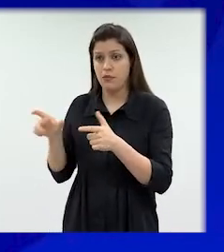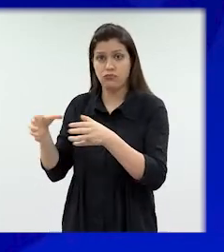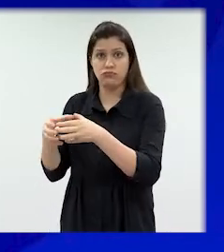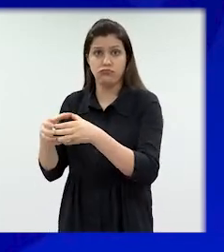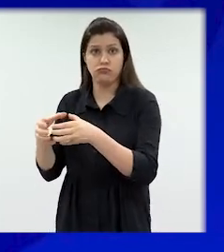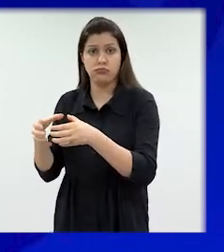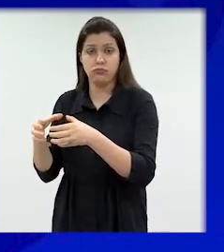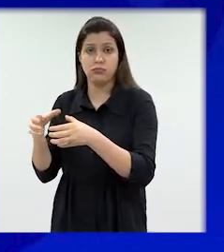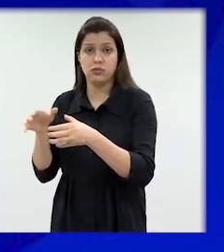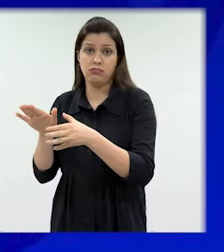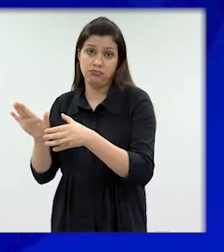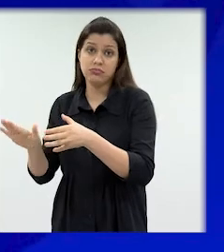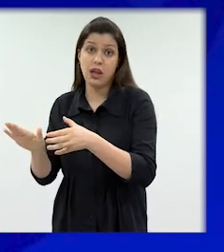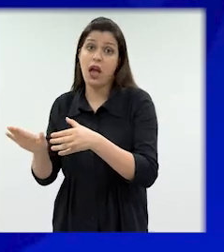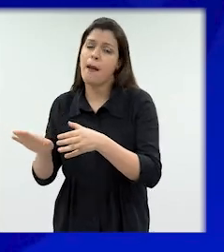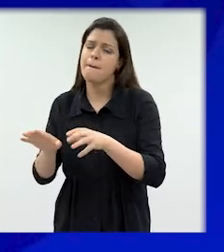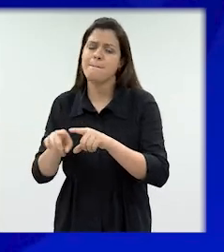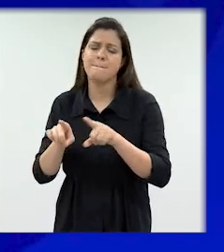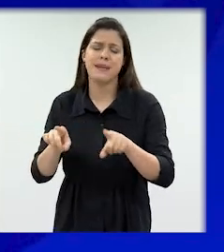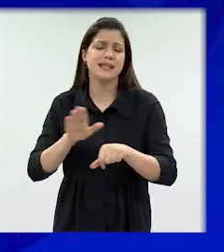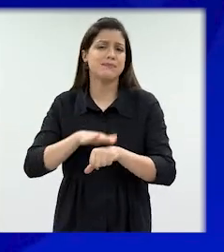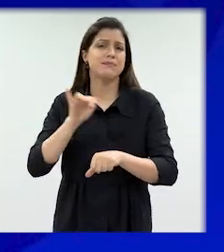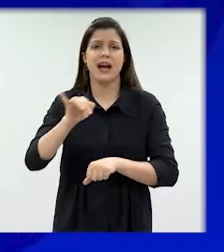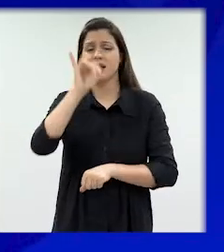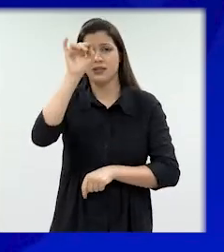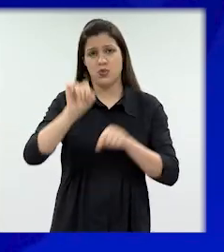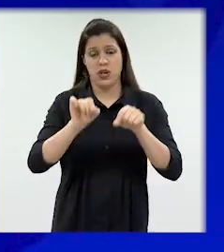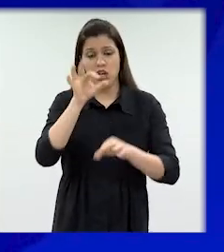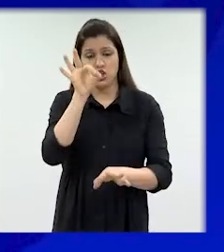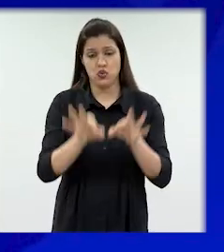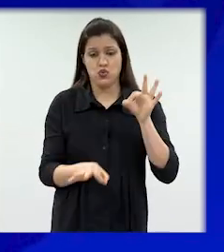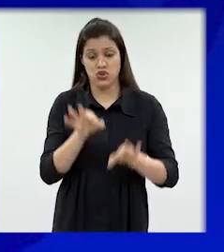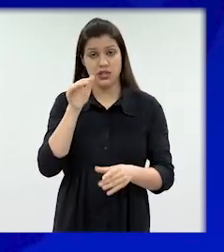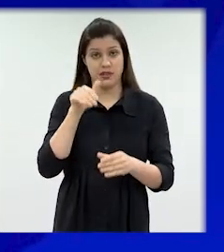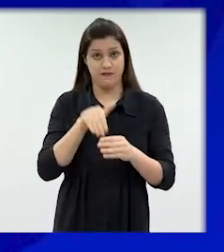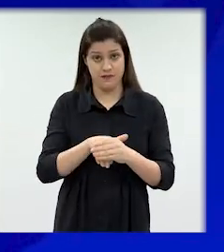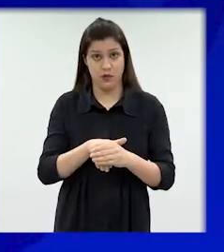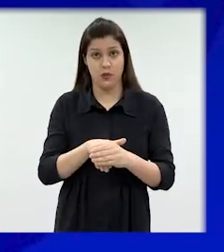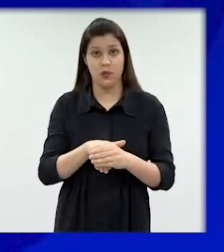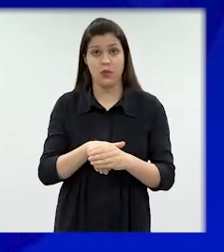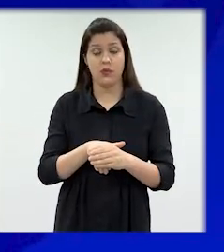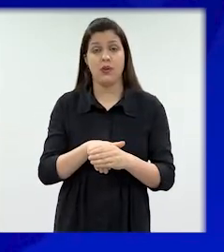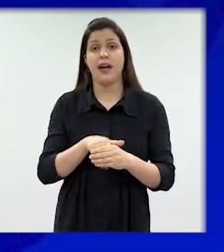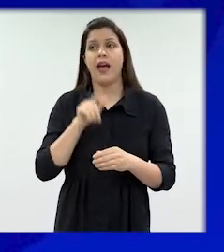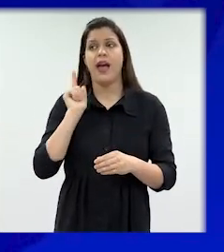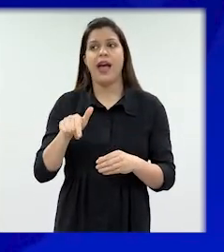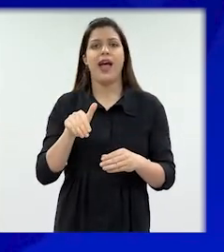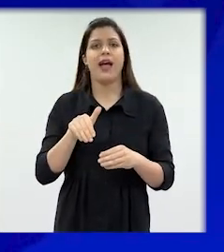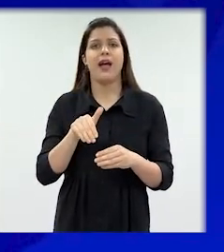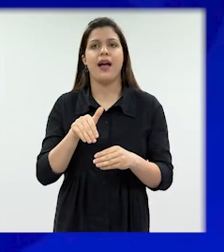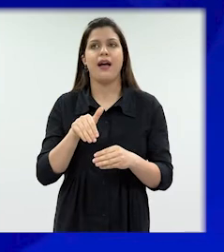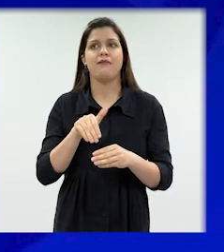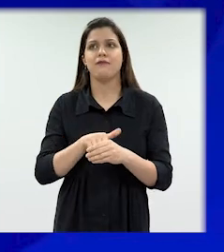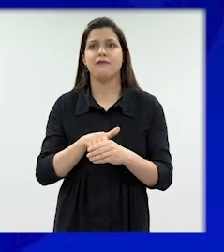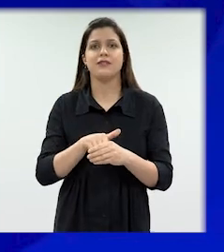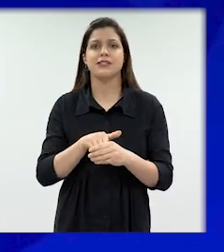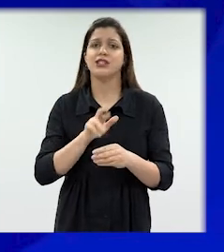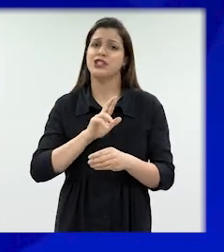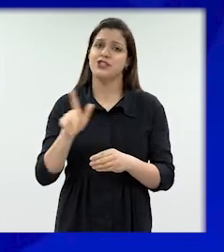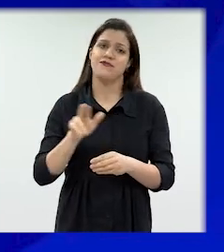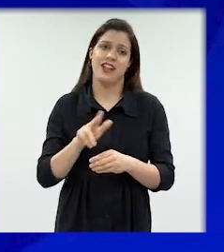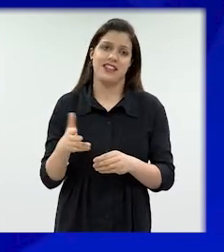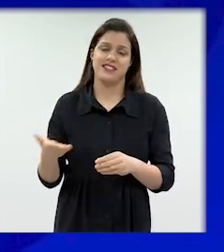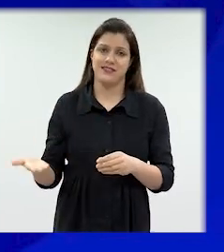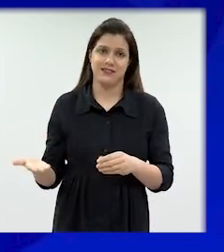importa agora é que a Justiça Eleitoral está realizando uma eleição que é única. Nós nunca tivemos uma eleição que tenha tido